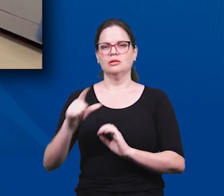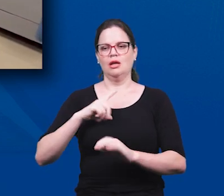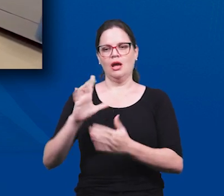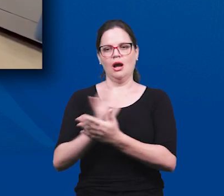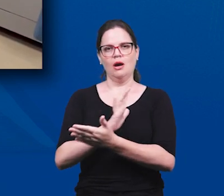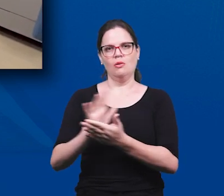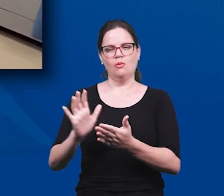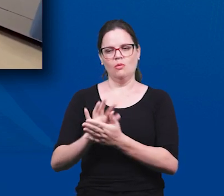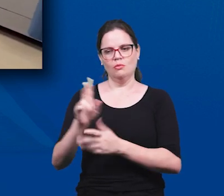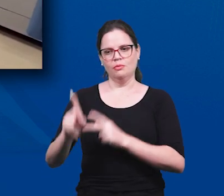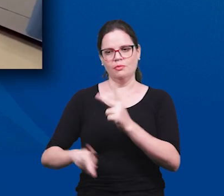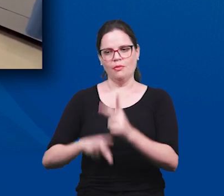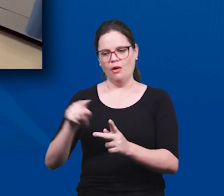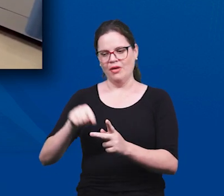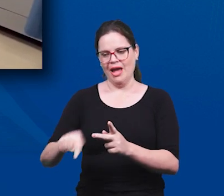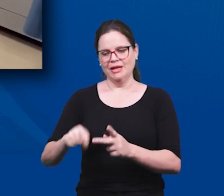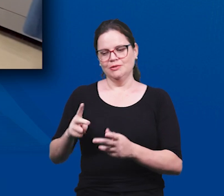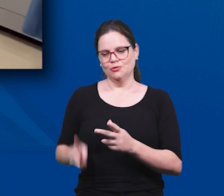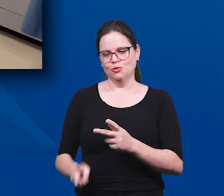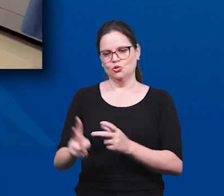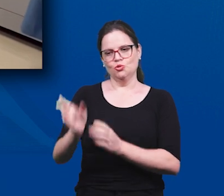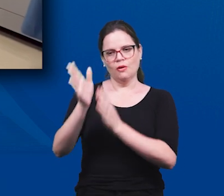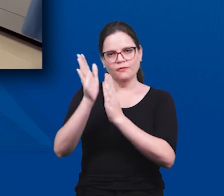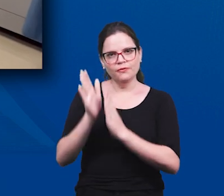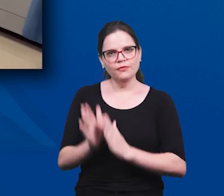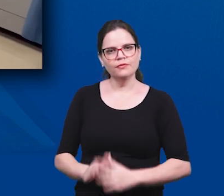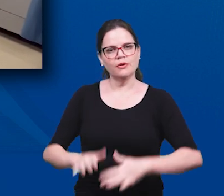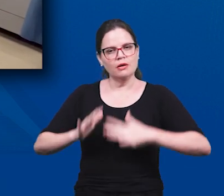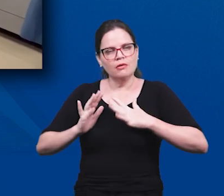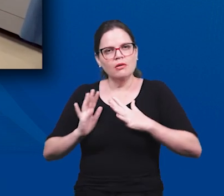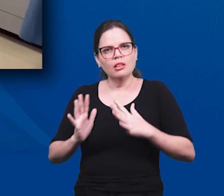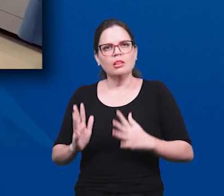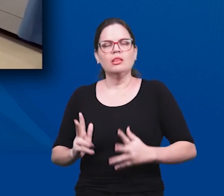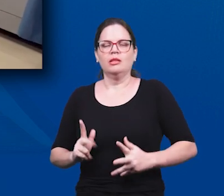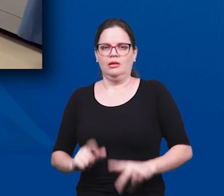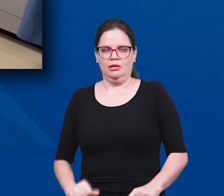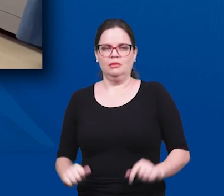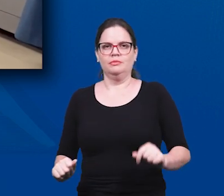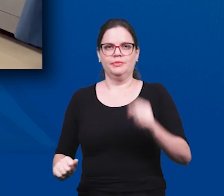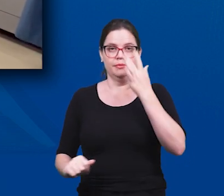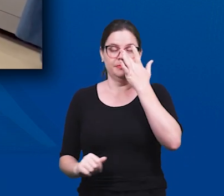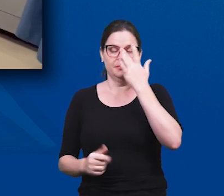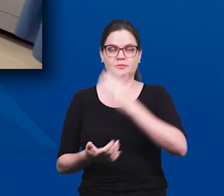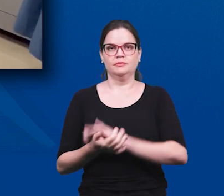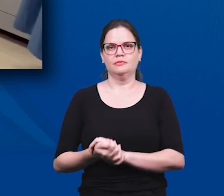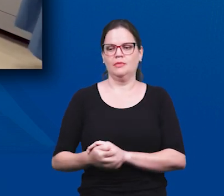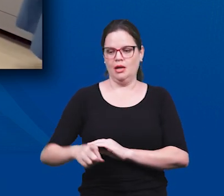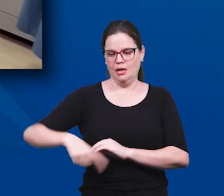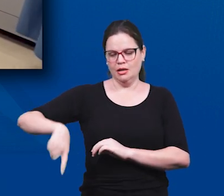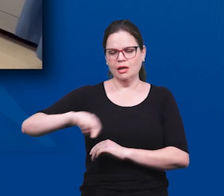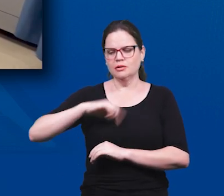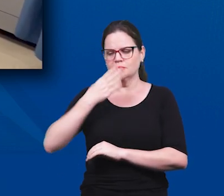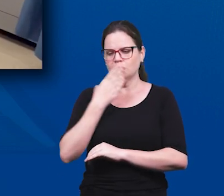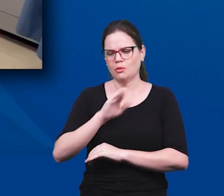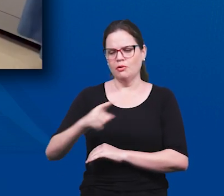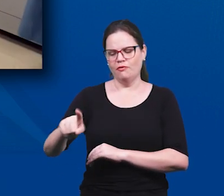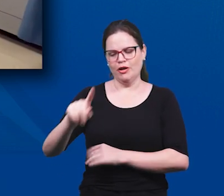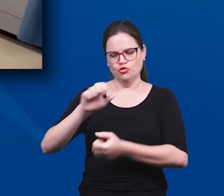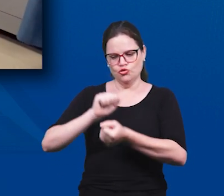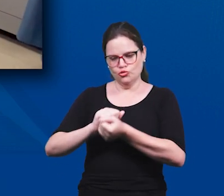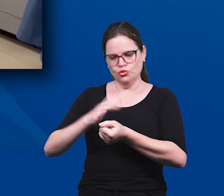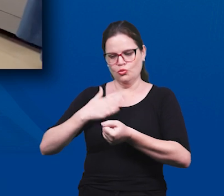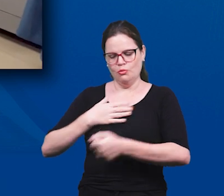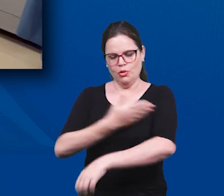algumas pessoas que não contaminaram suas vestes e andarão de